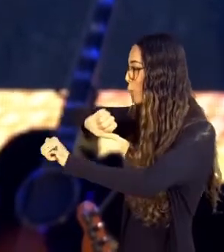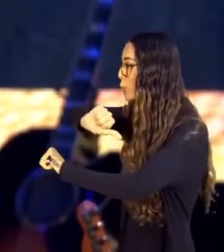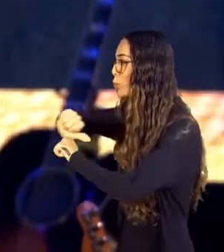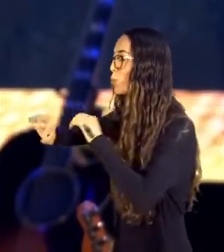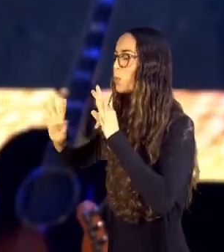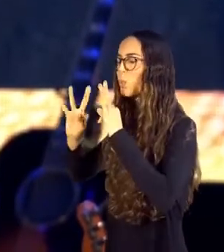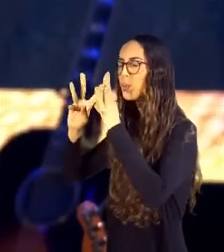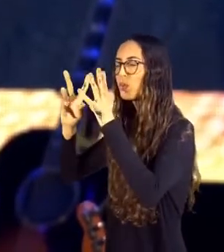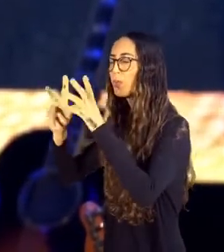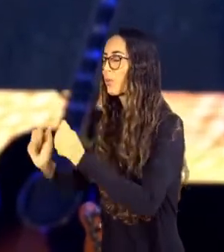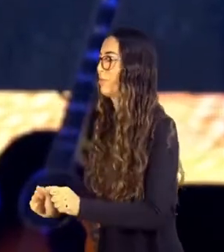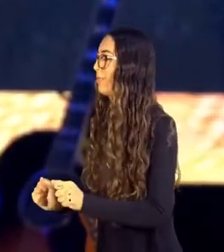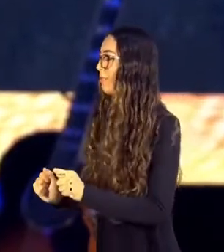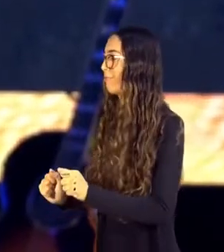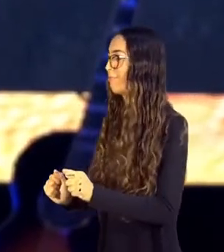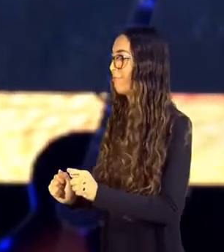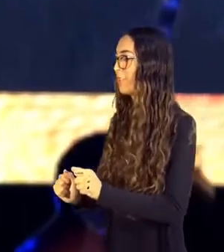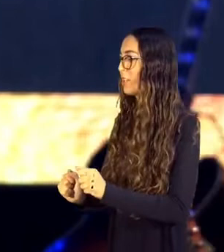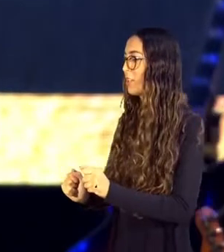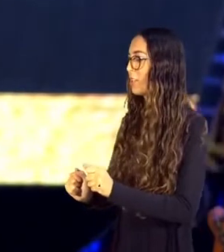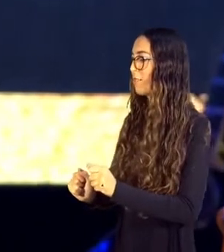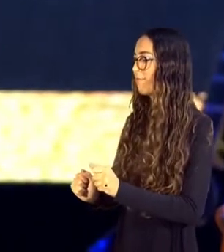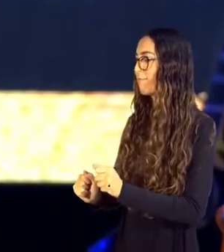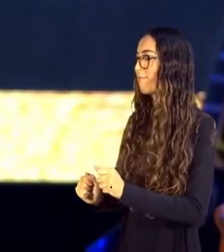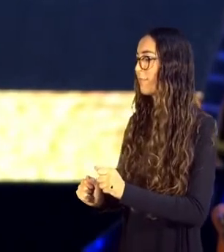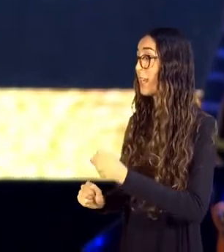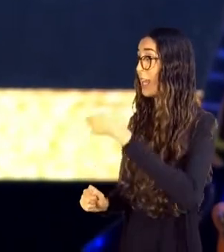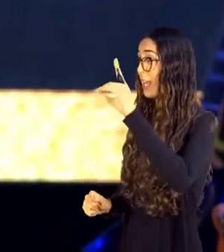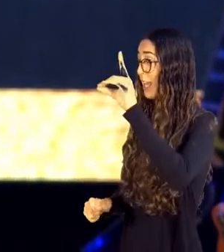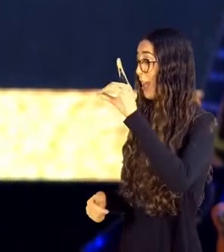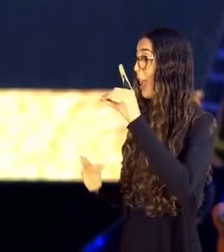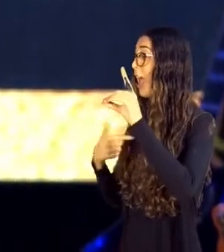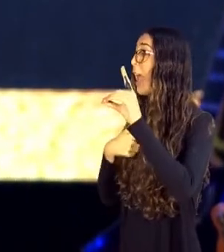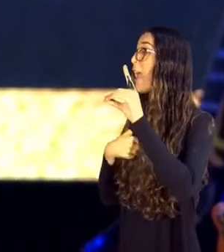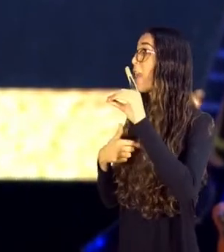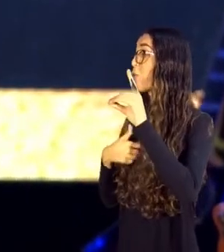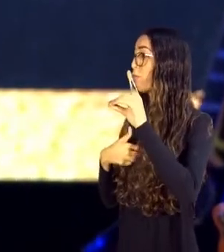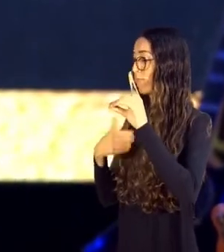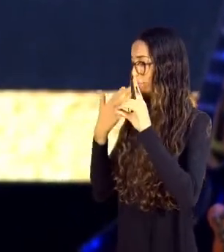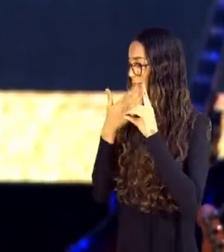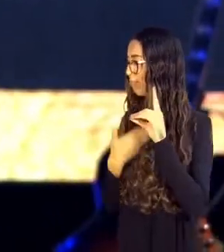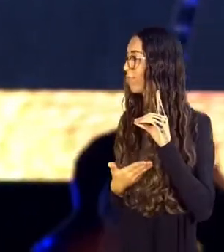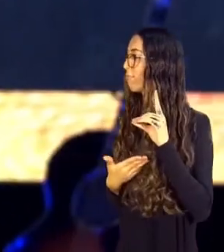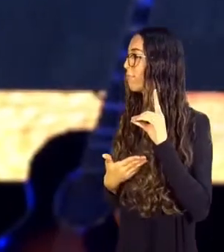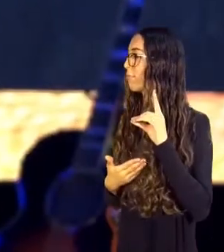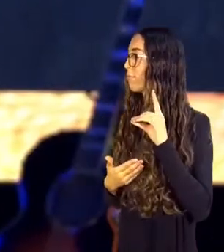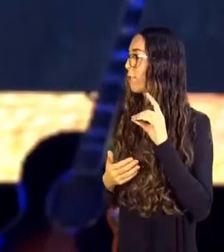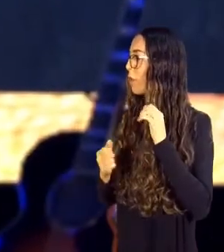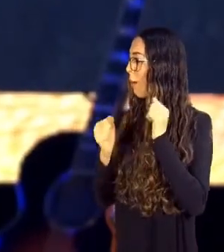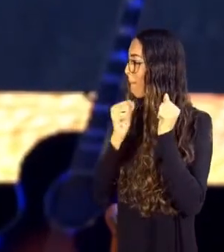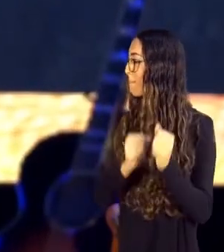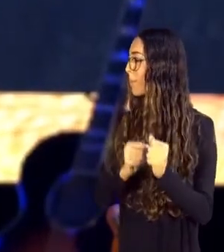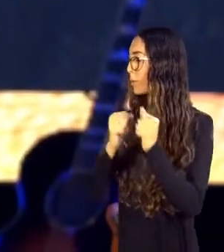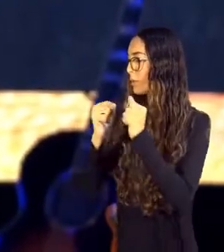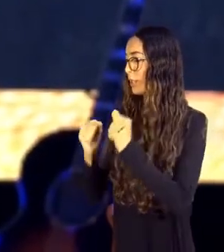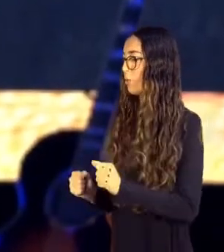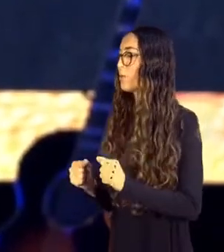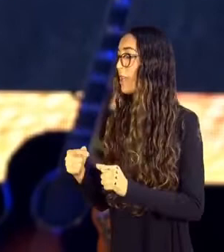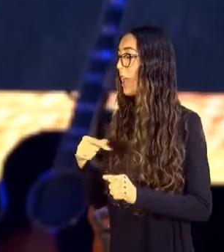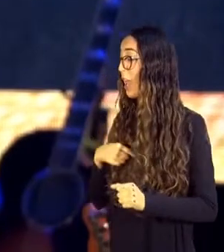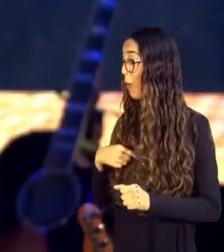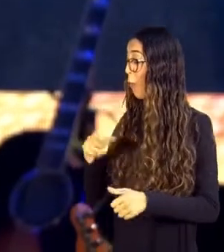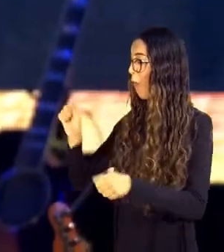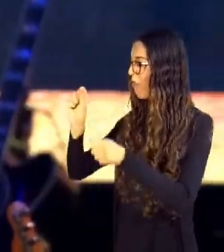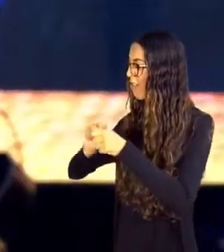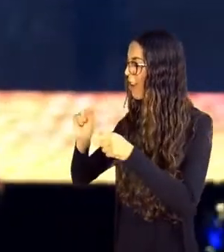coisas. Você está subestimando o meu poder. Você está comparando o meu poder com quem? Você está achando que as coisas você vai fazer? Não, eu faço todas